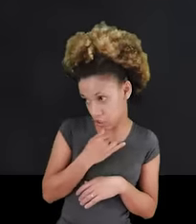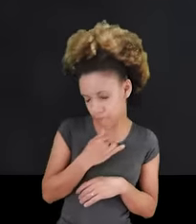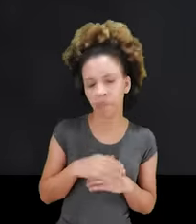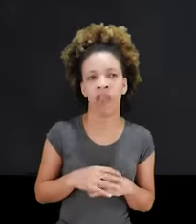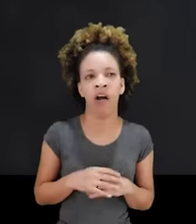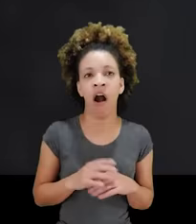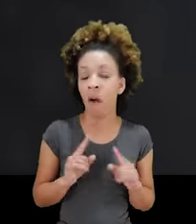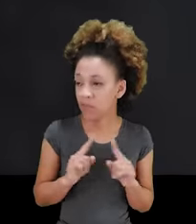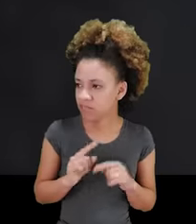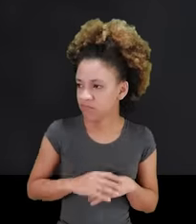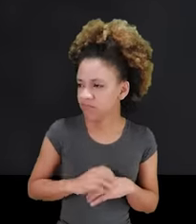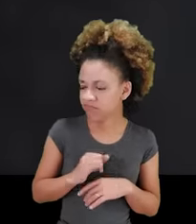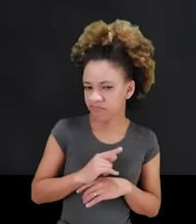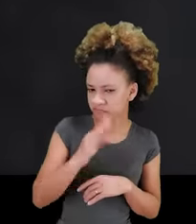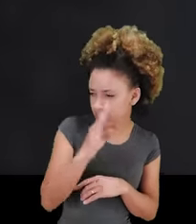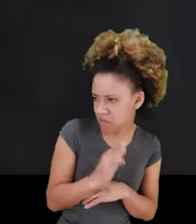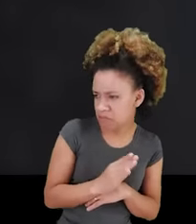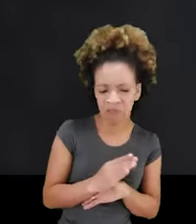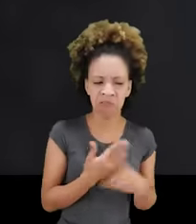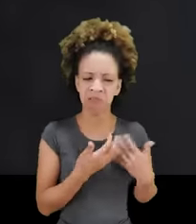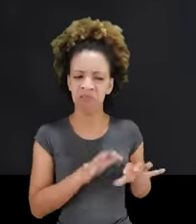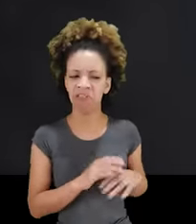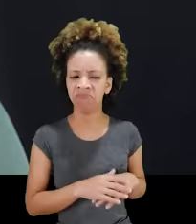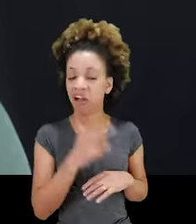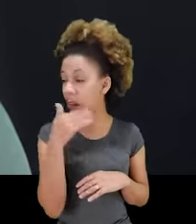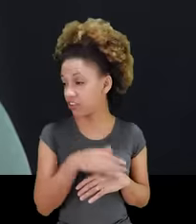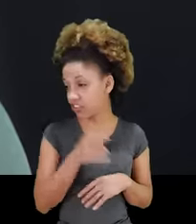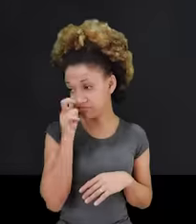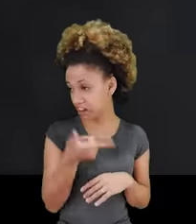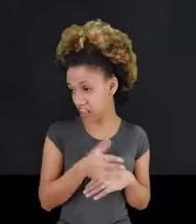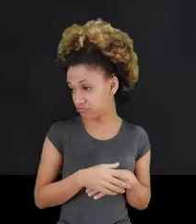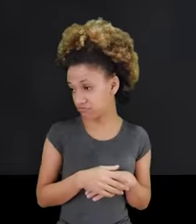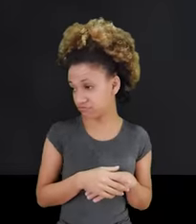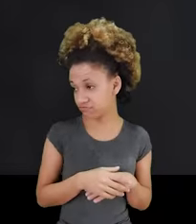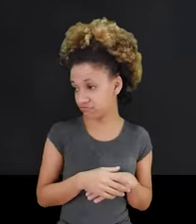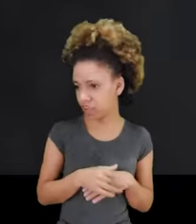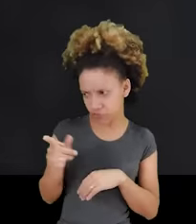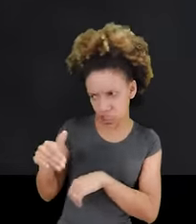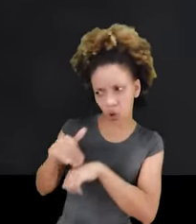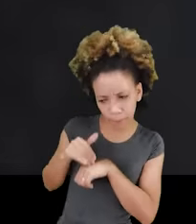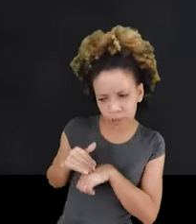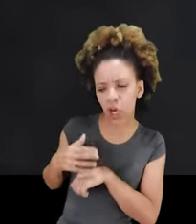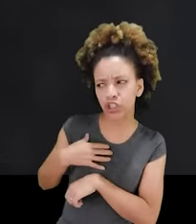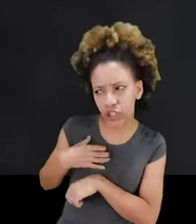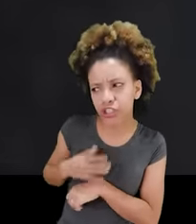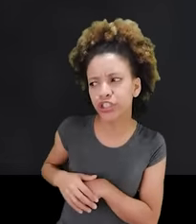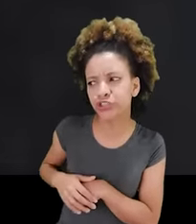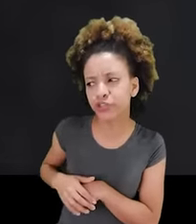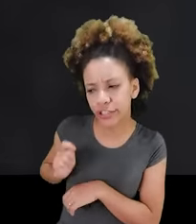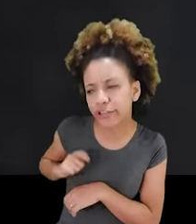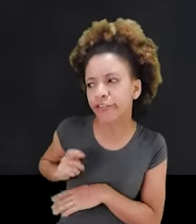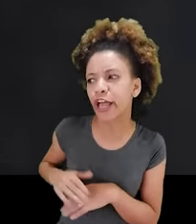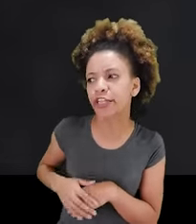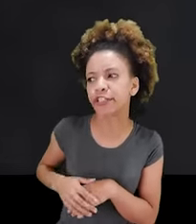fica chateada. Agora, se for um brasileiro, ela não leva a mal, até acha graça, entendes? Porque vocês também são culpados, vocês chegam aqui com o vosso jeitinho. Fazem aquilo